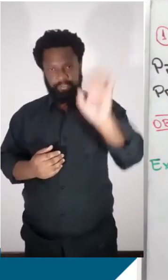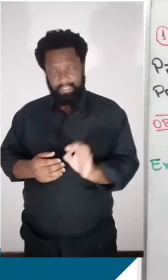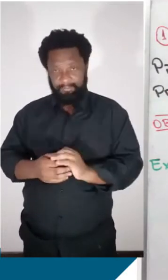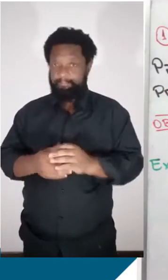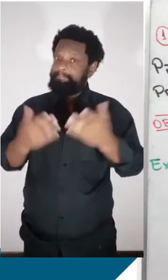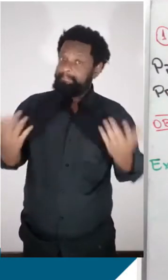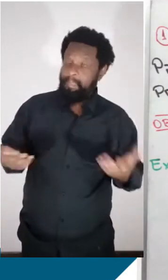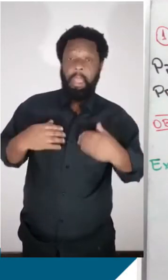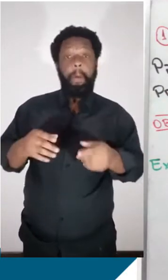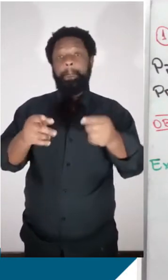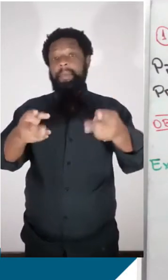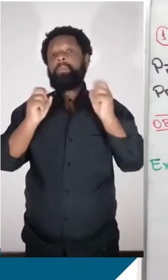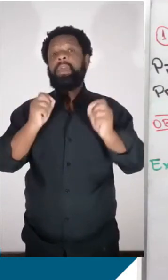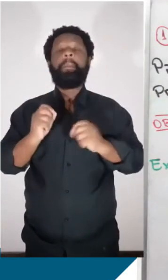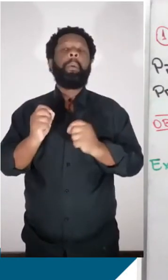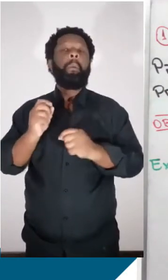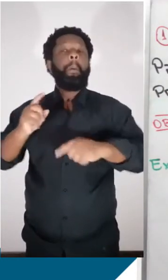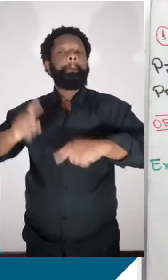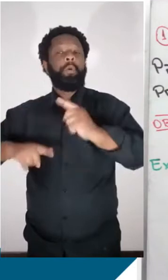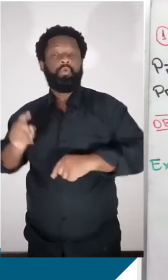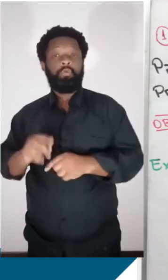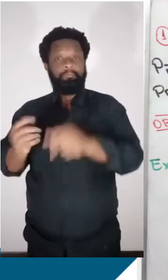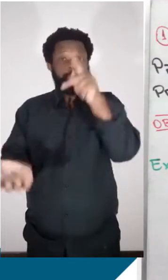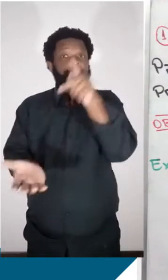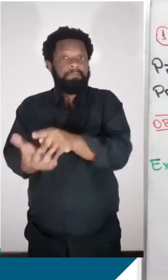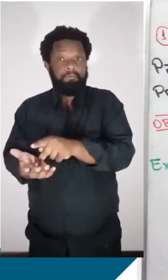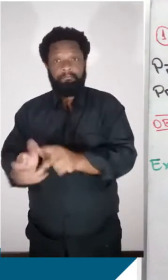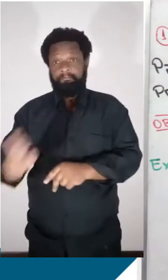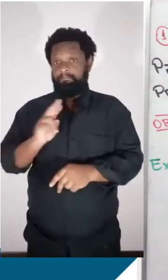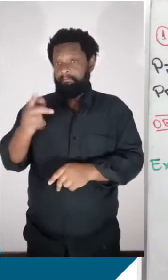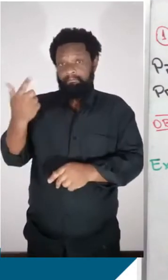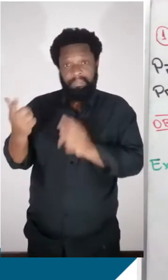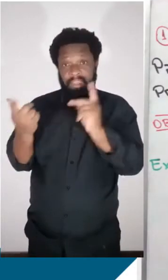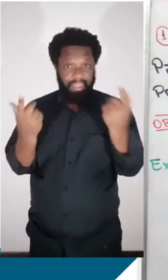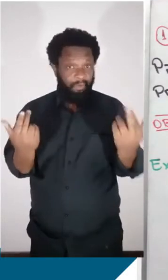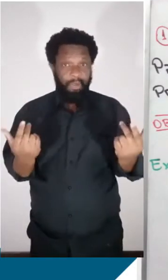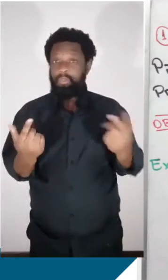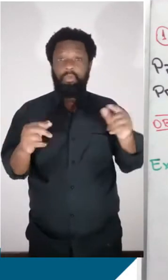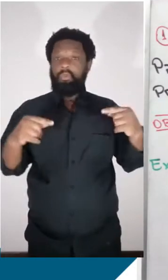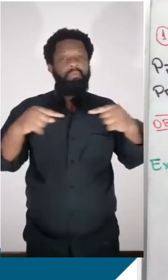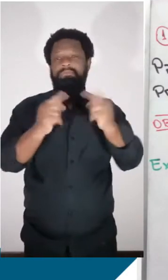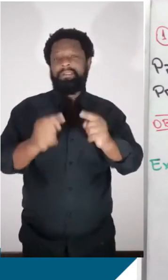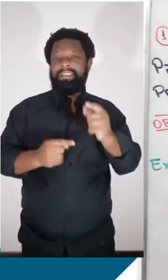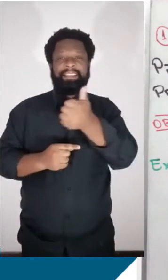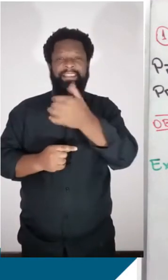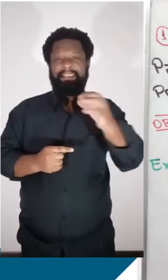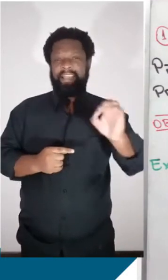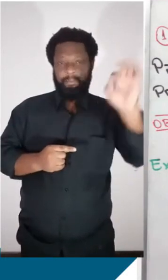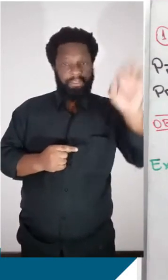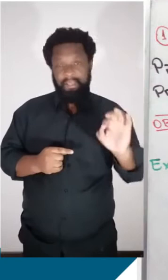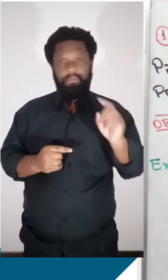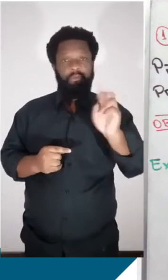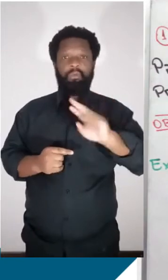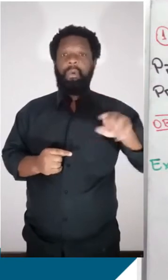70%. E aí, eu vejo que o meu produto real, o meu resultado real, não é aquele teórico, não é de 100%,